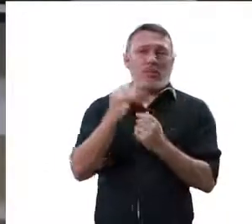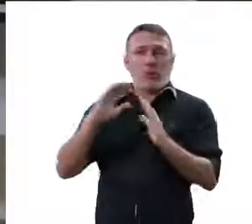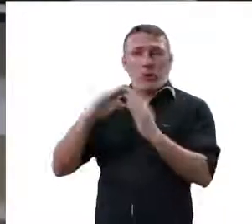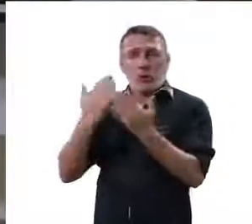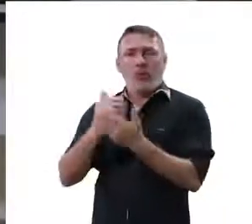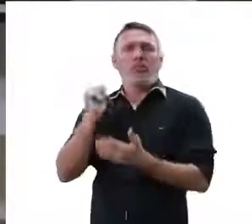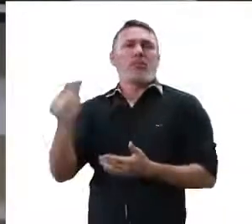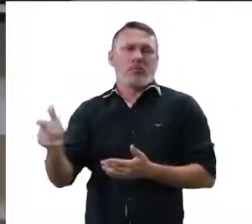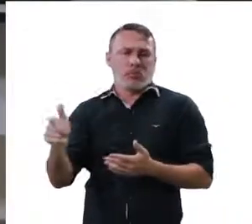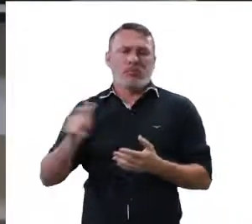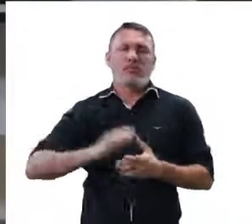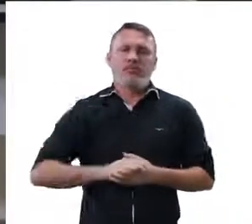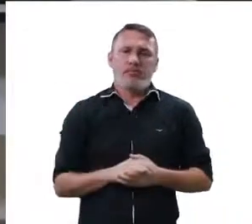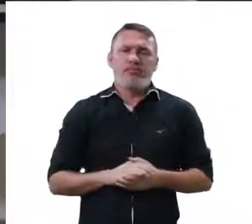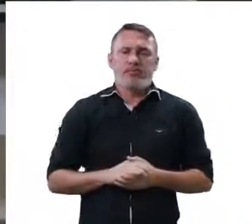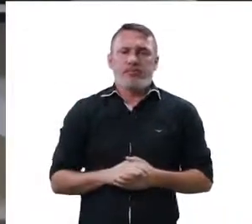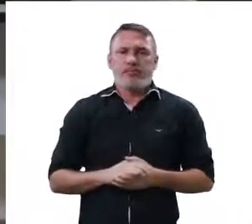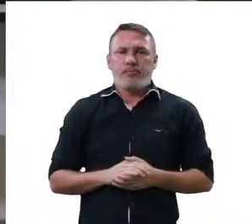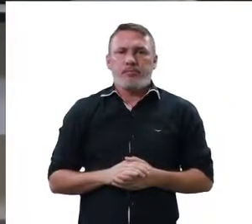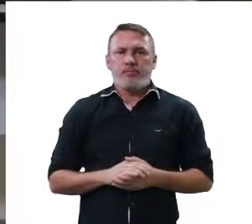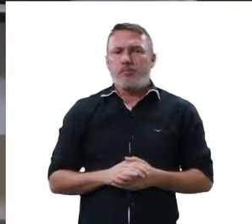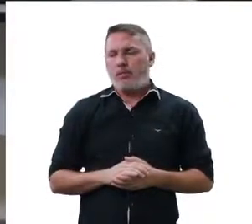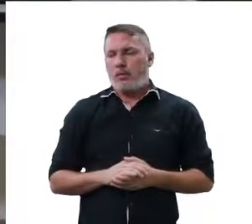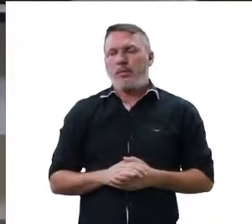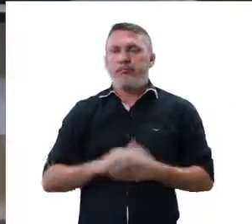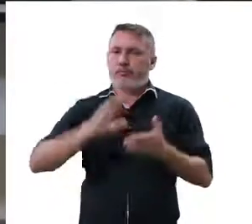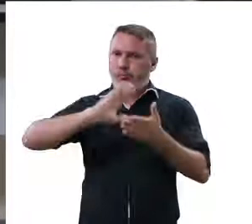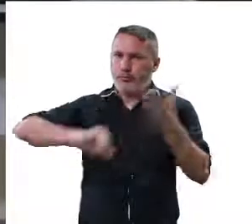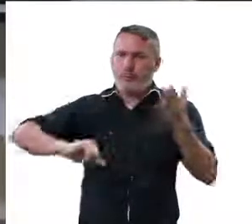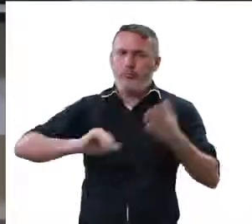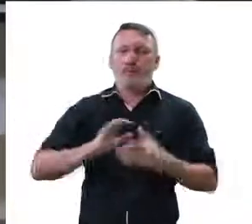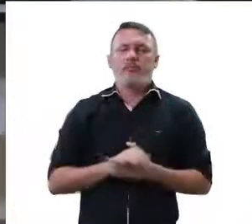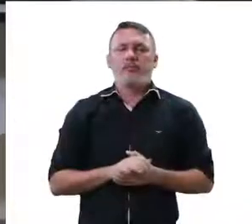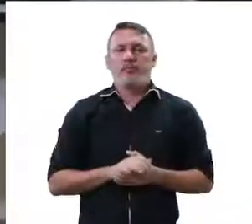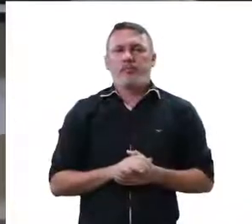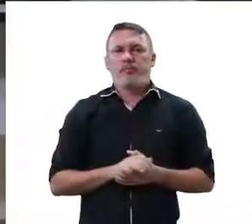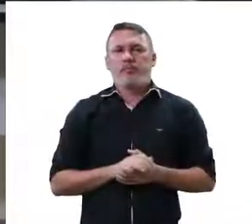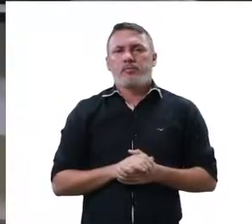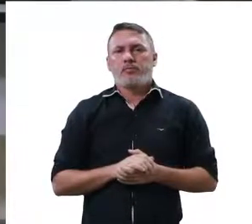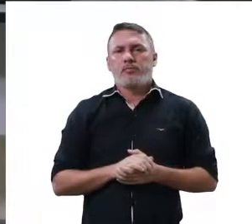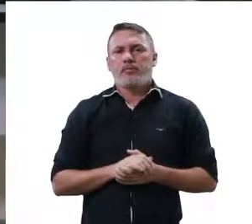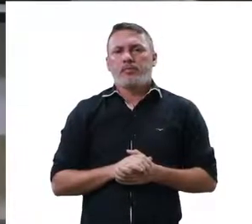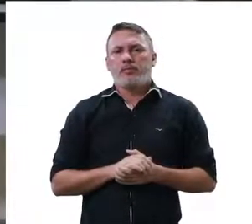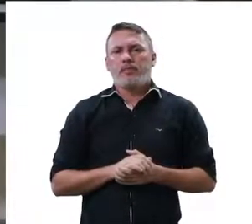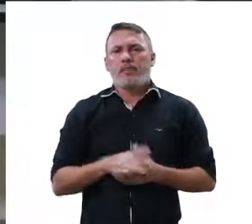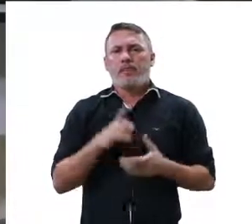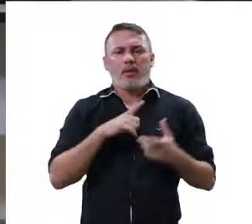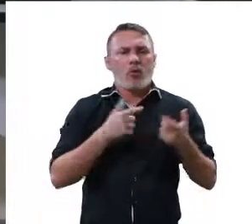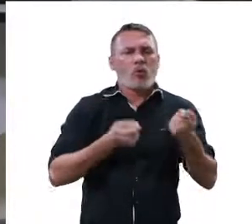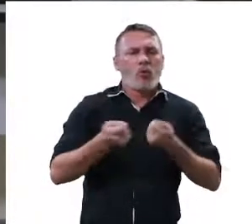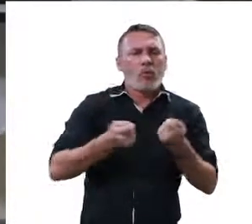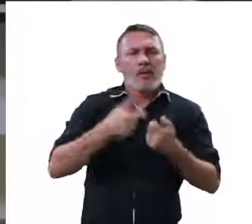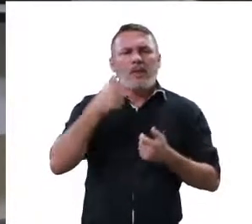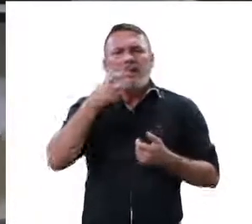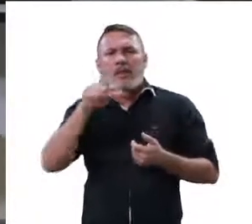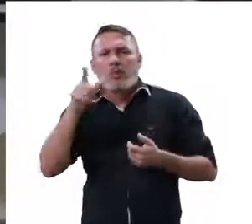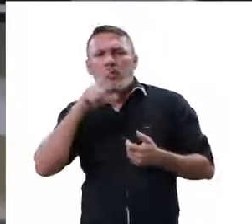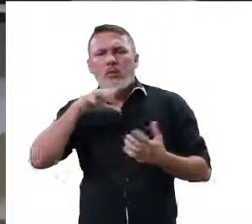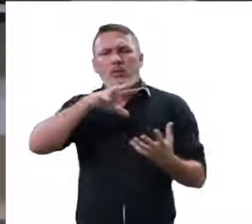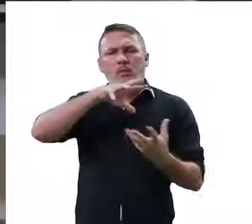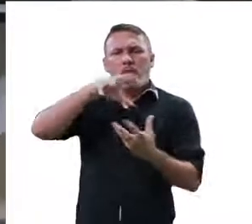estabelece com outras pessoas. Certo? Então, tá fora isso. né? O domínio das línguas